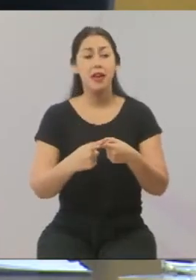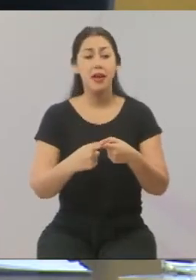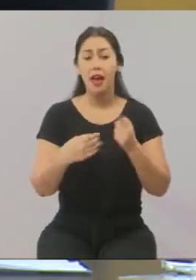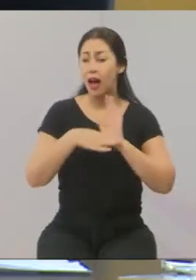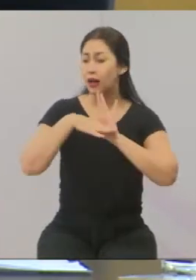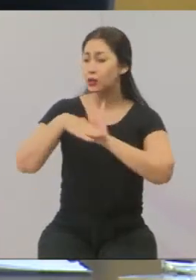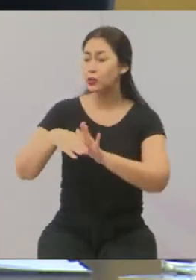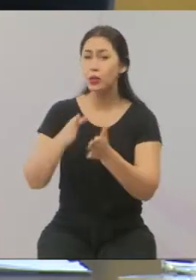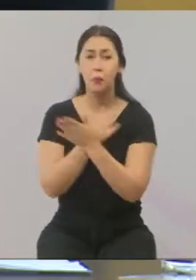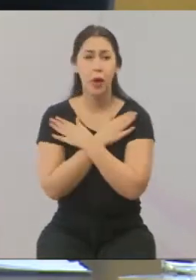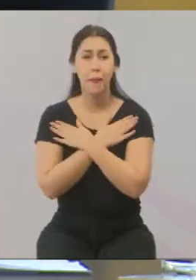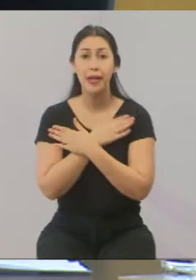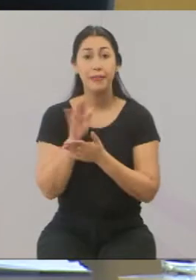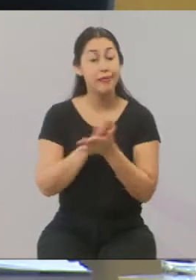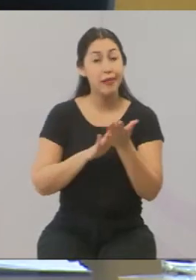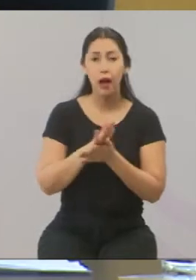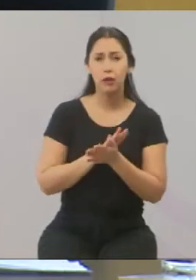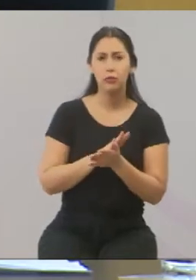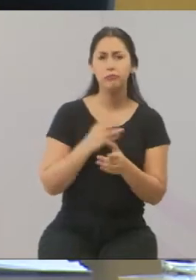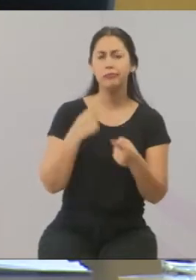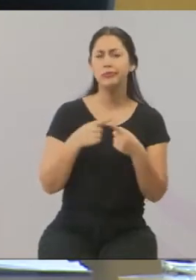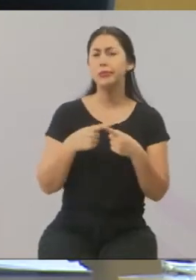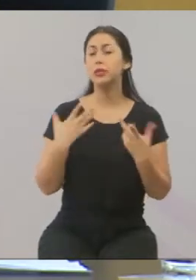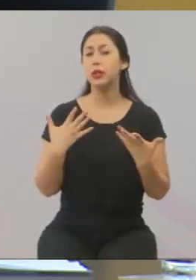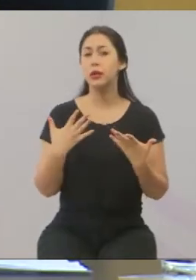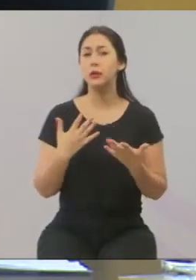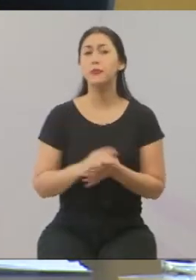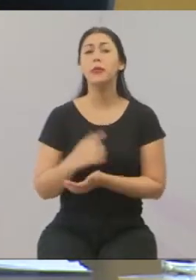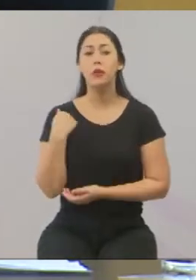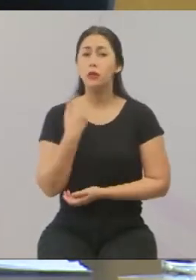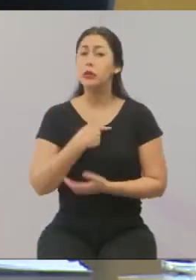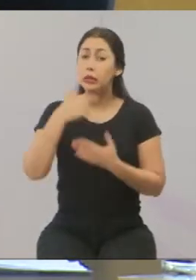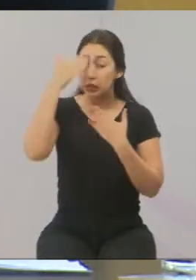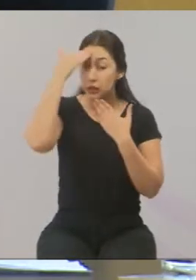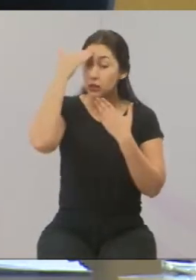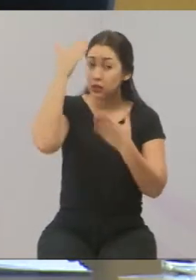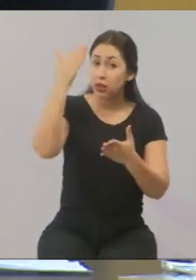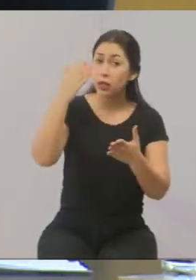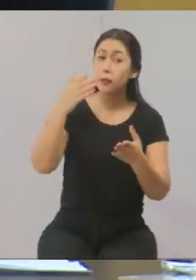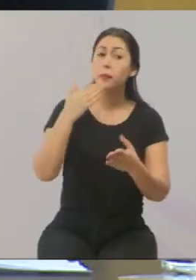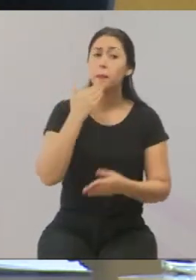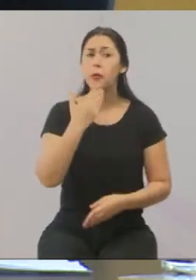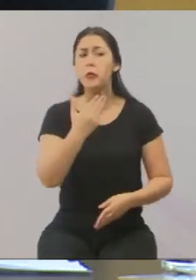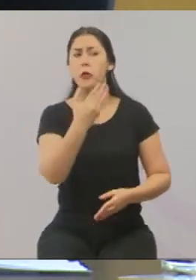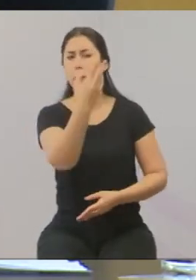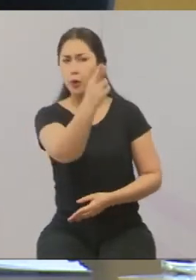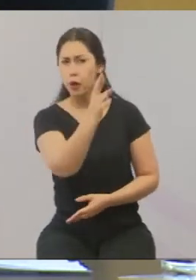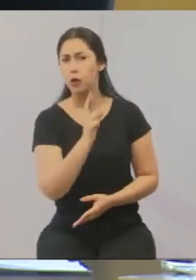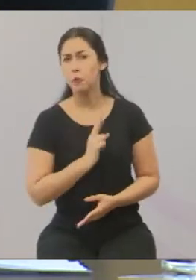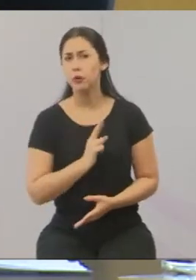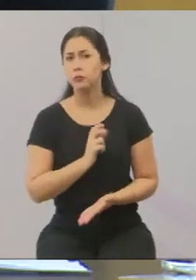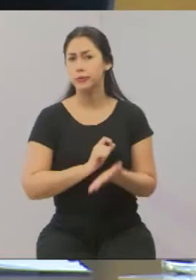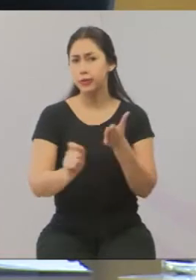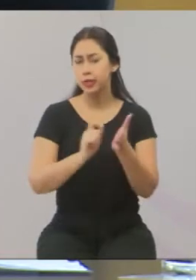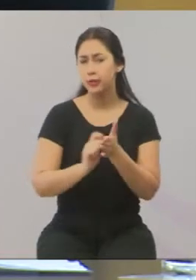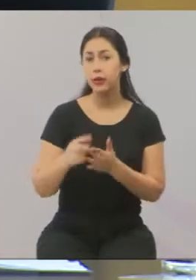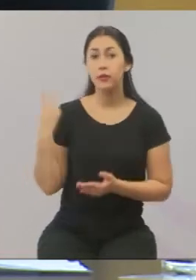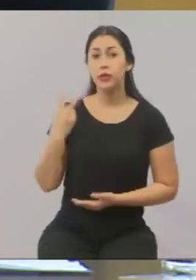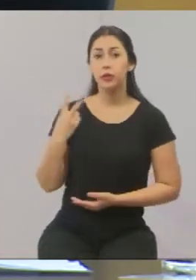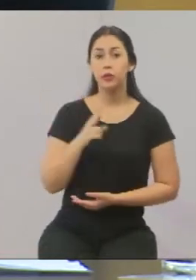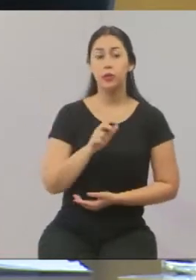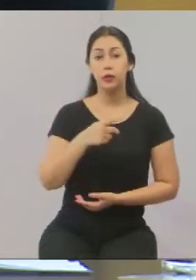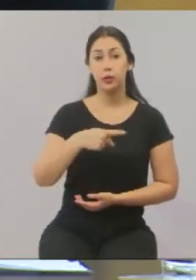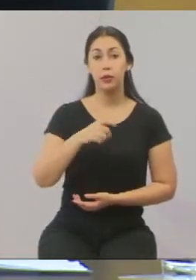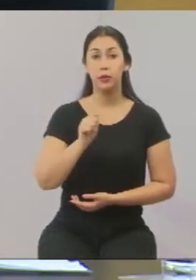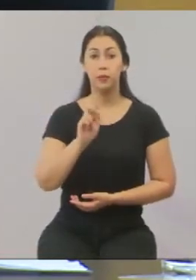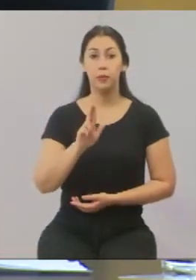sendo, muito respeitosamente, recorremos à compreensão e aos préstimos dessa empresa, antecipando agradecimento pela atenção dispensada, subscrevemos. Vereador Paulinho dos Condutores,